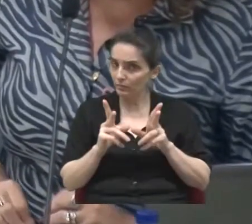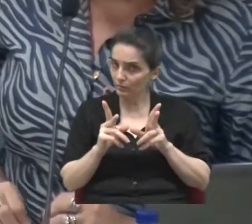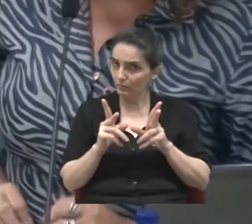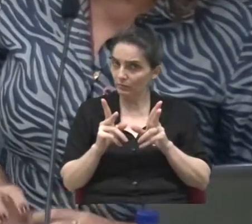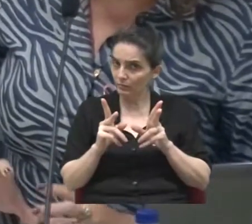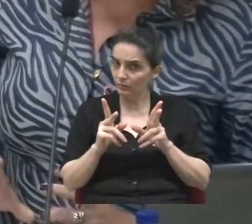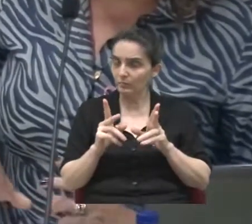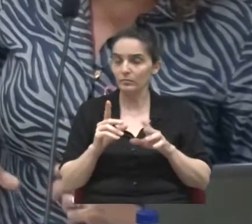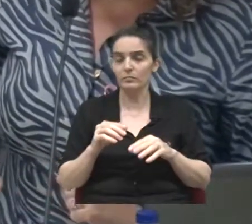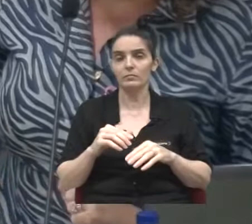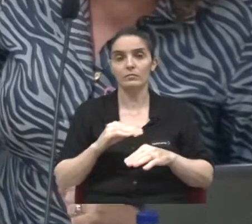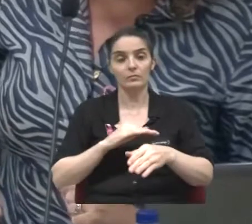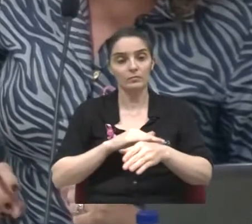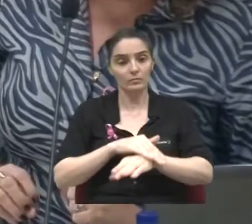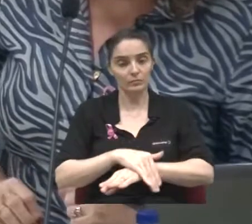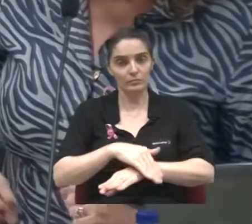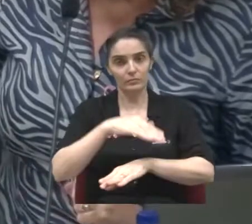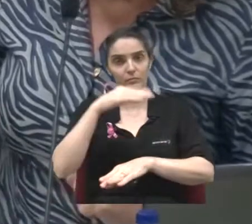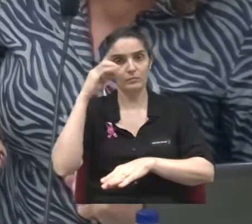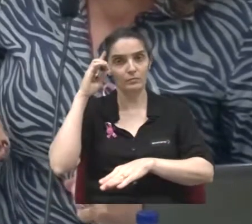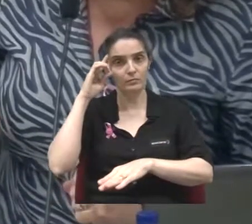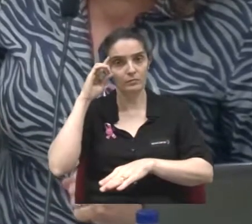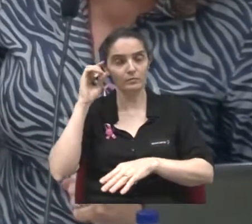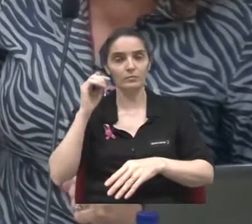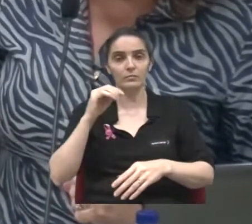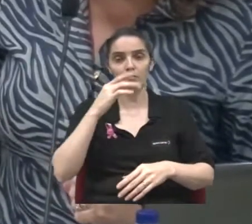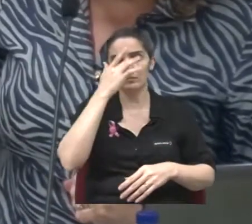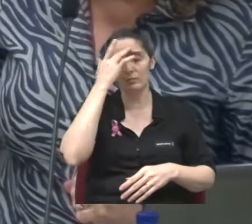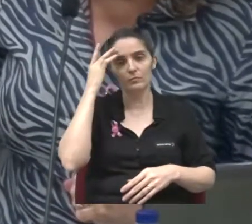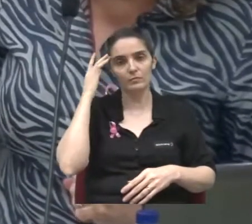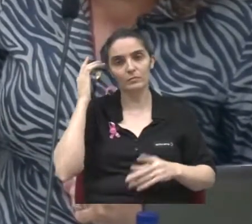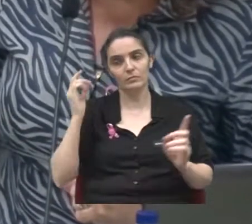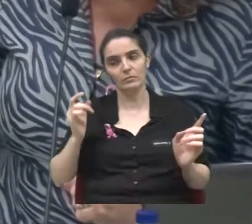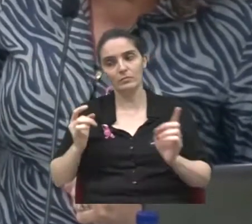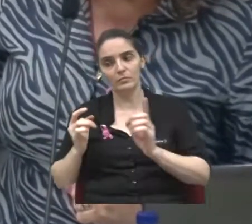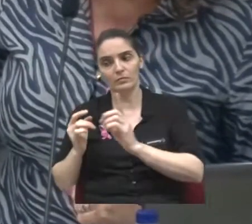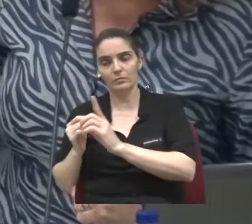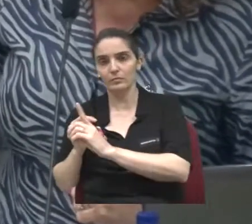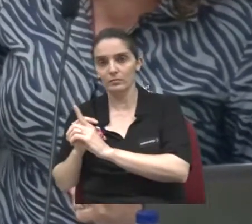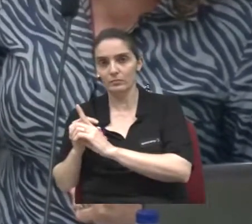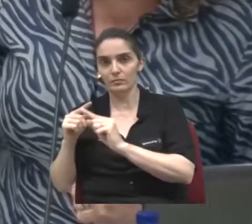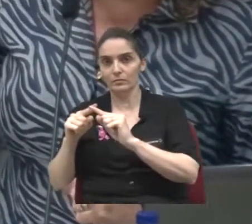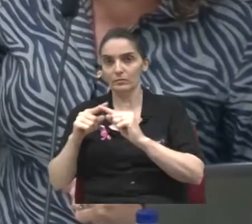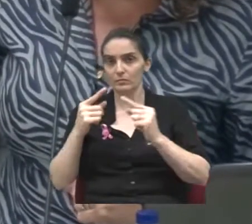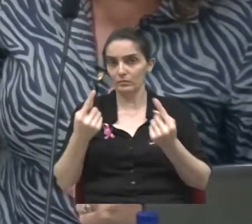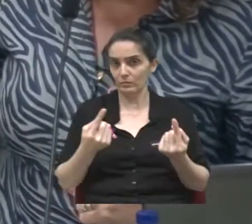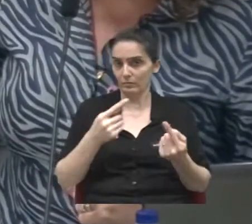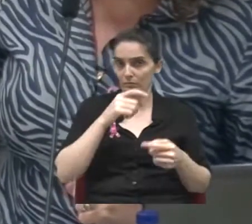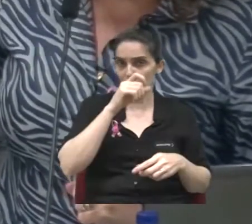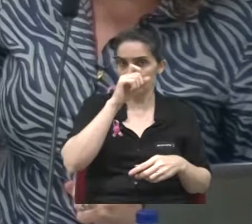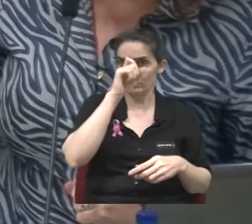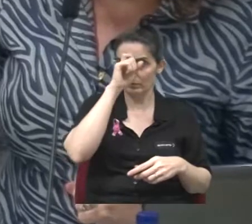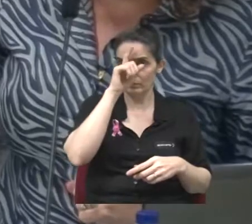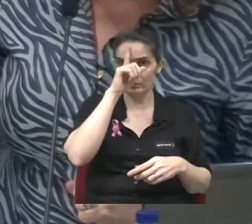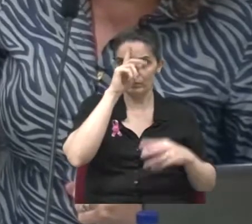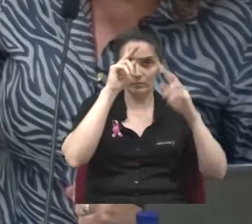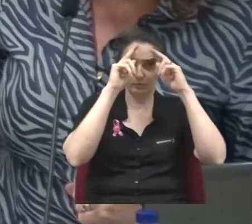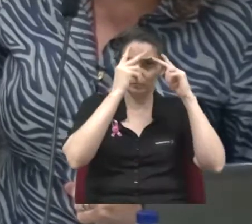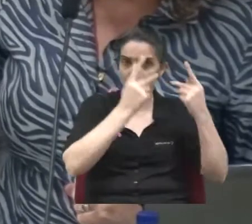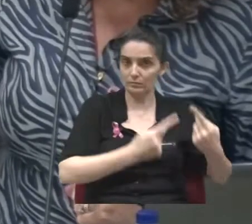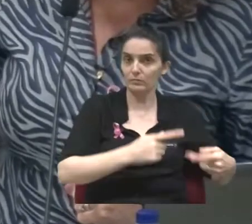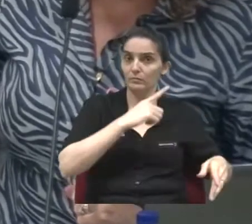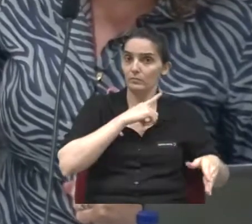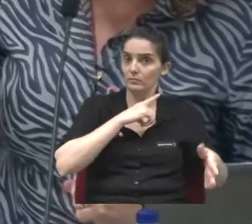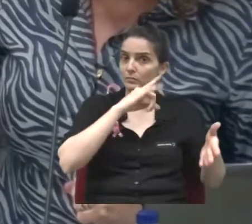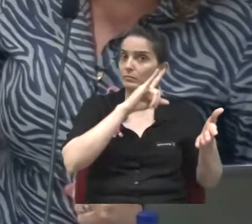horas, tá? Às vezes o paciente fica acolhido lá, o que não exime a humanitária, que já tem o contrato do atendimento de